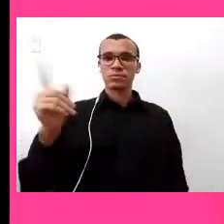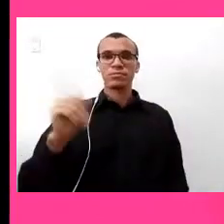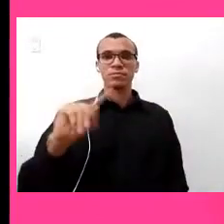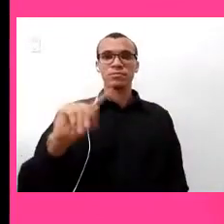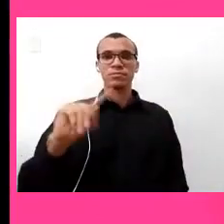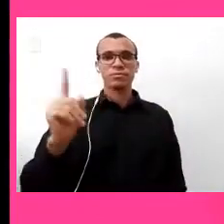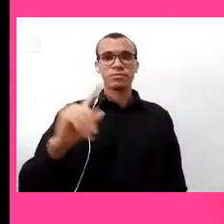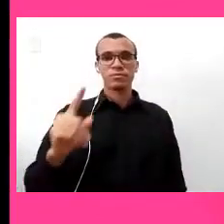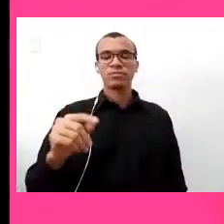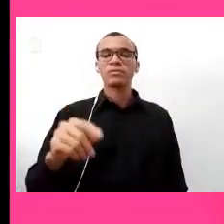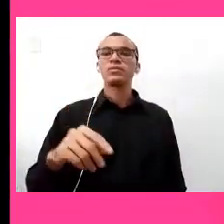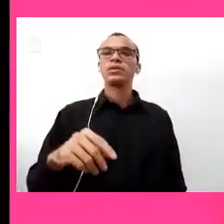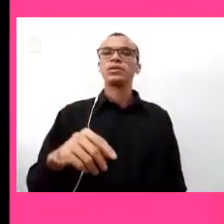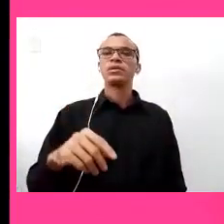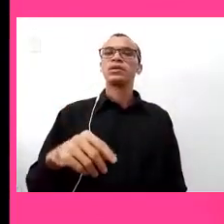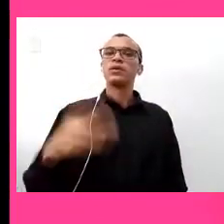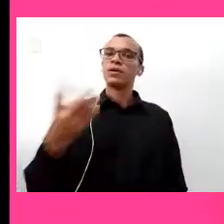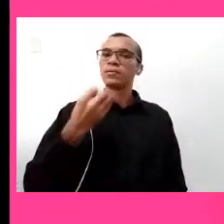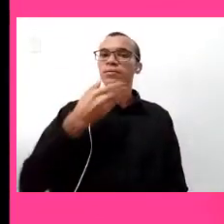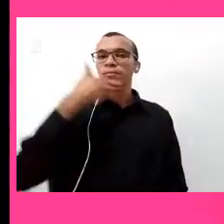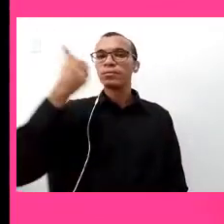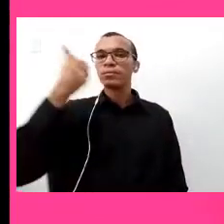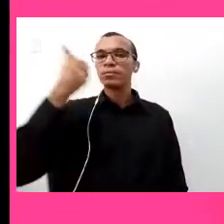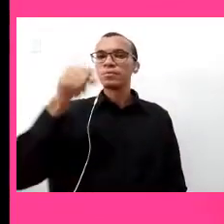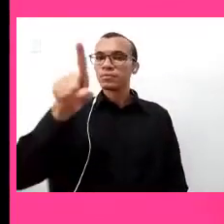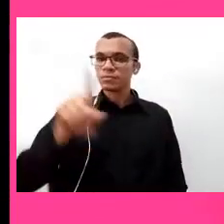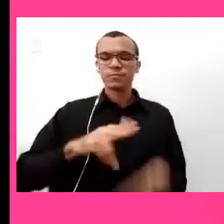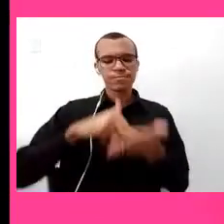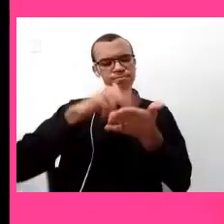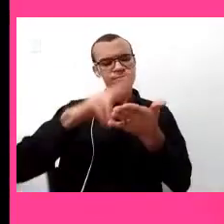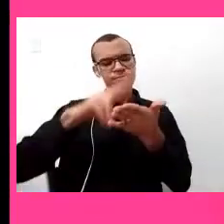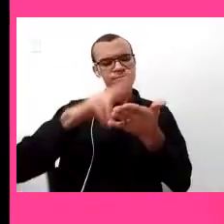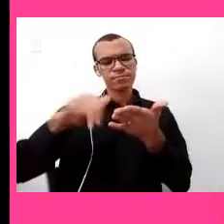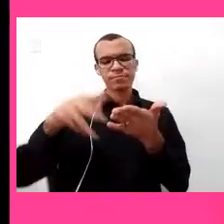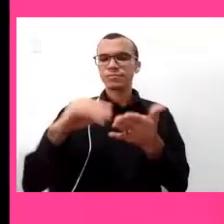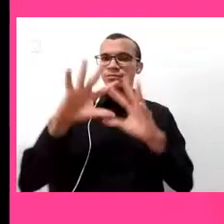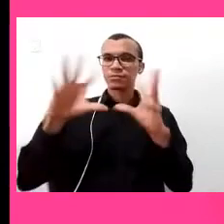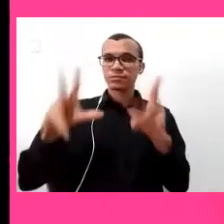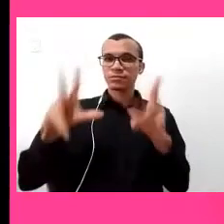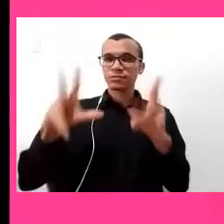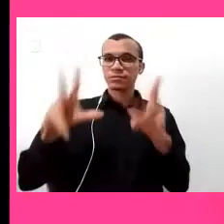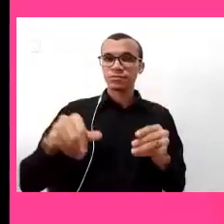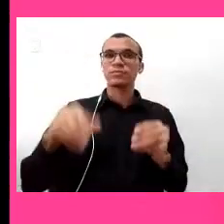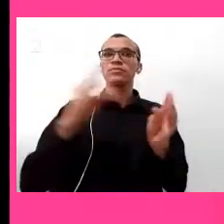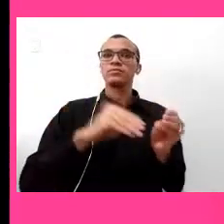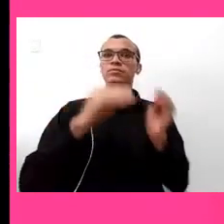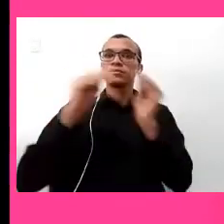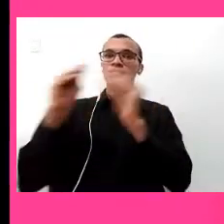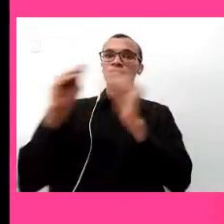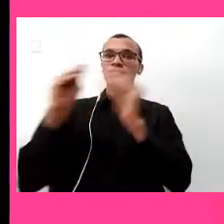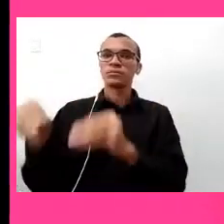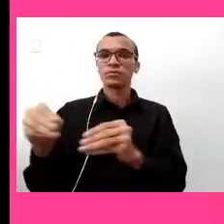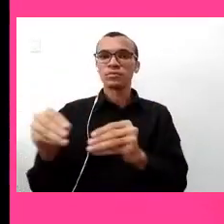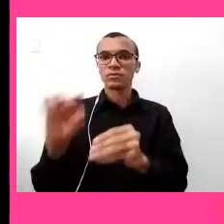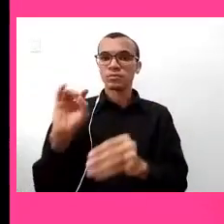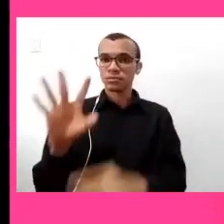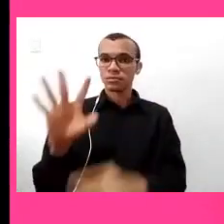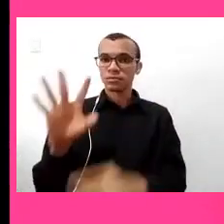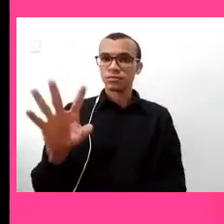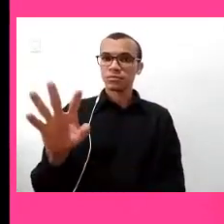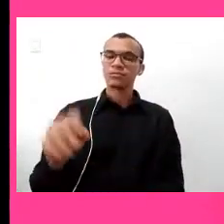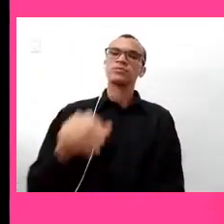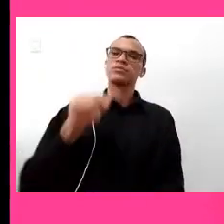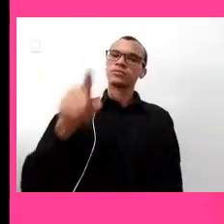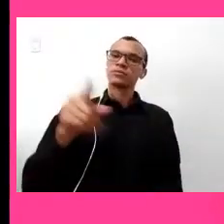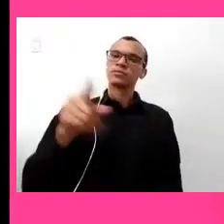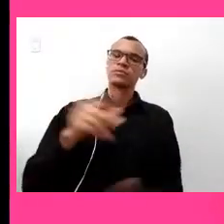é que você pinte o objeto de uma forma que na hora de fazer a planificação automática, essa pintura